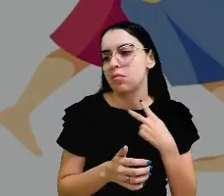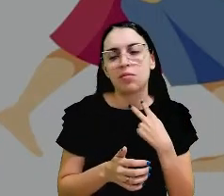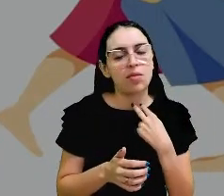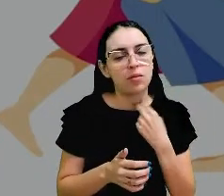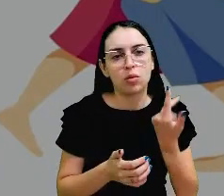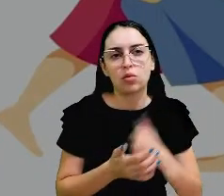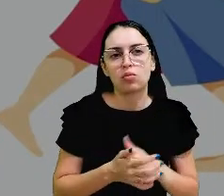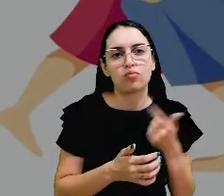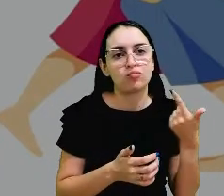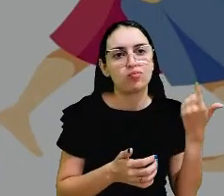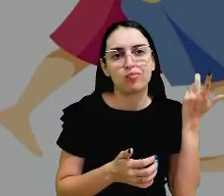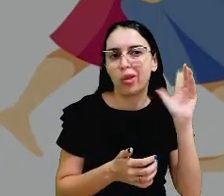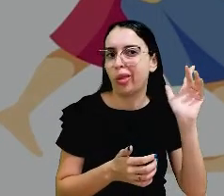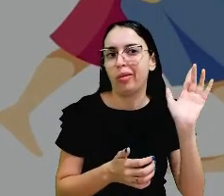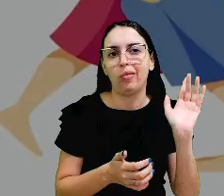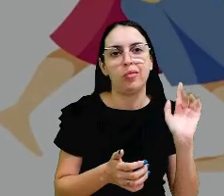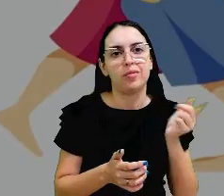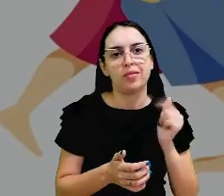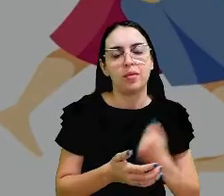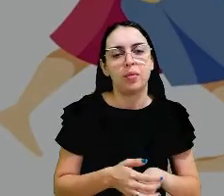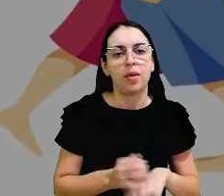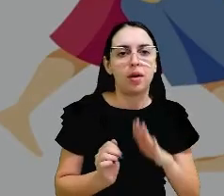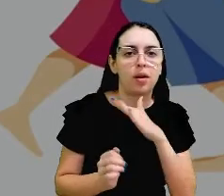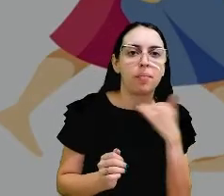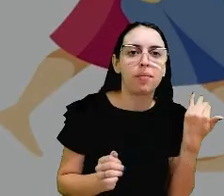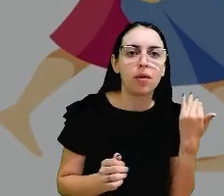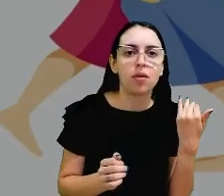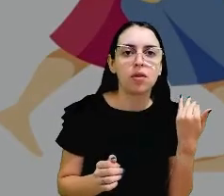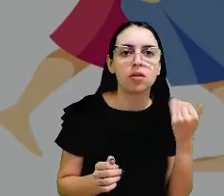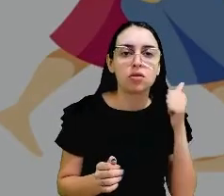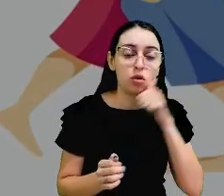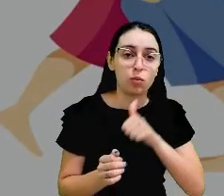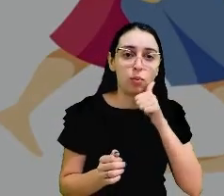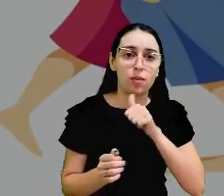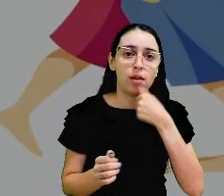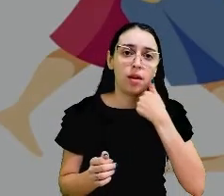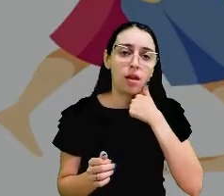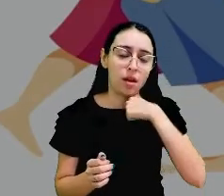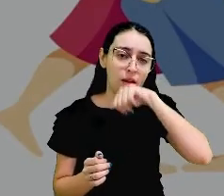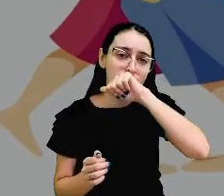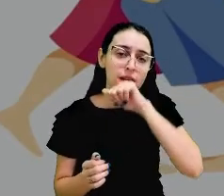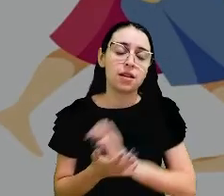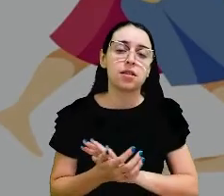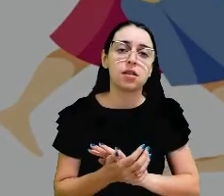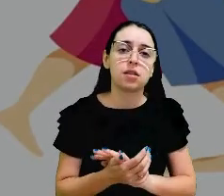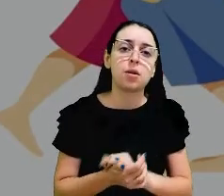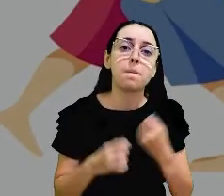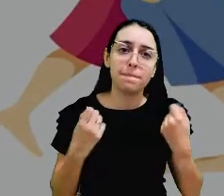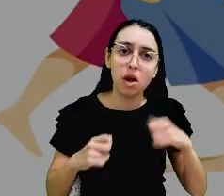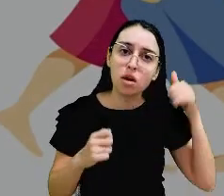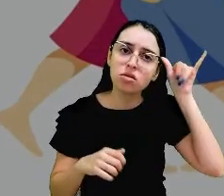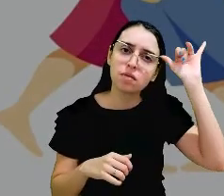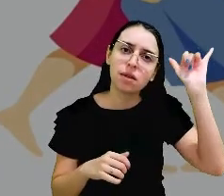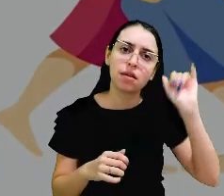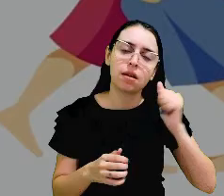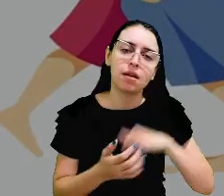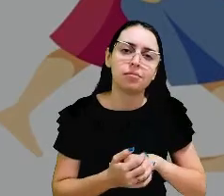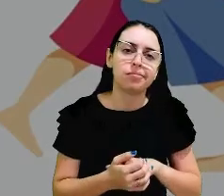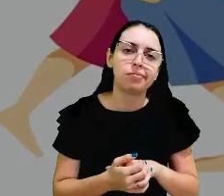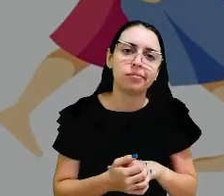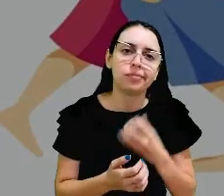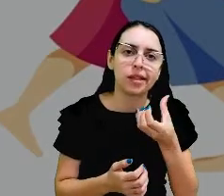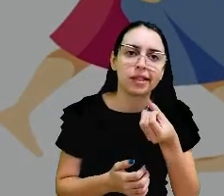vimos aí no documentário que a morte de mães, essa morte evitável, estava